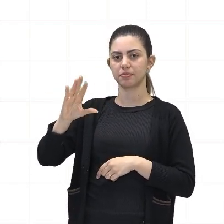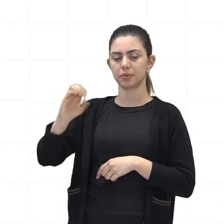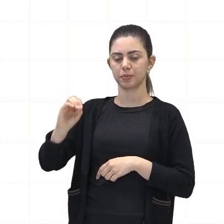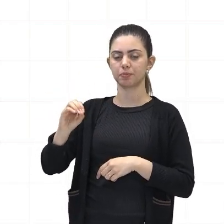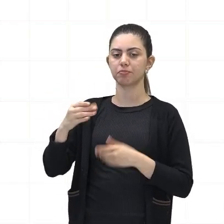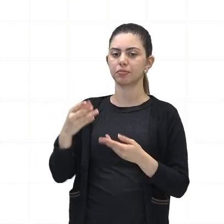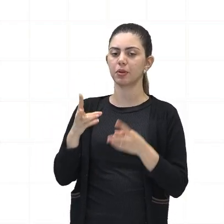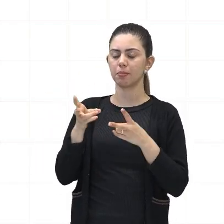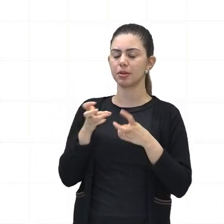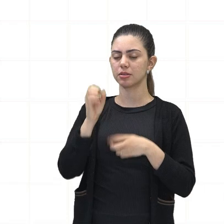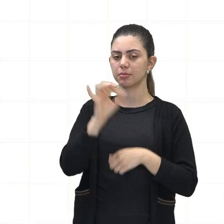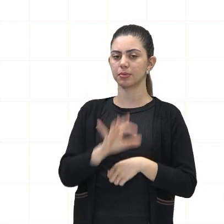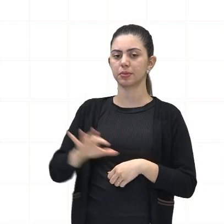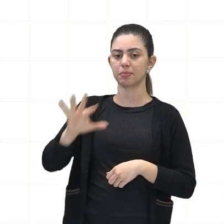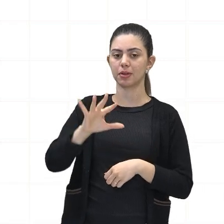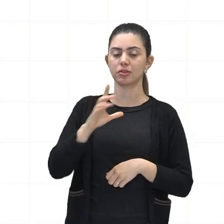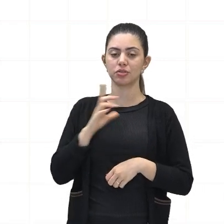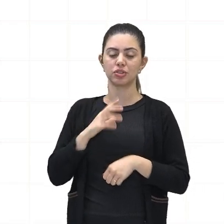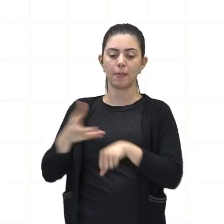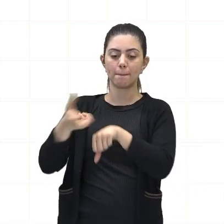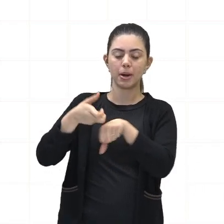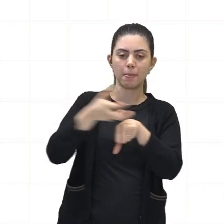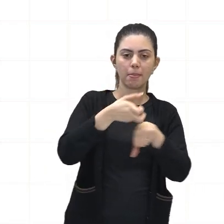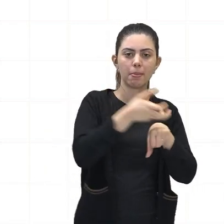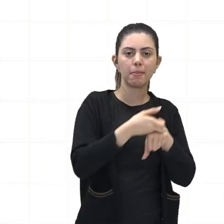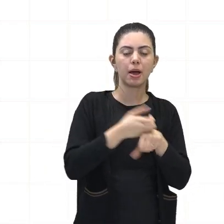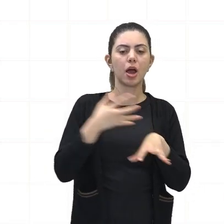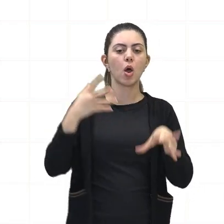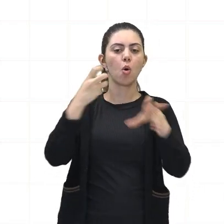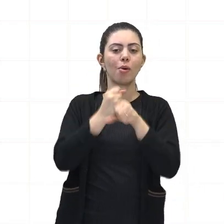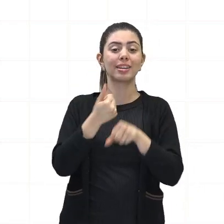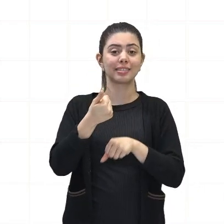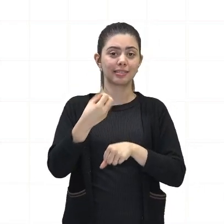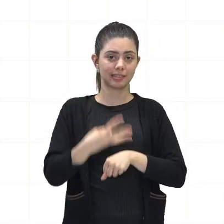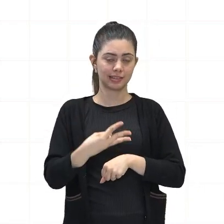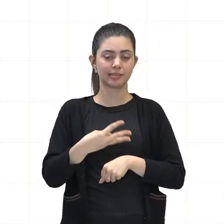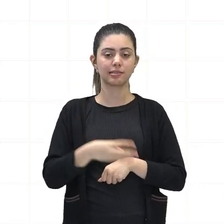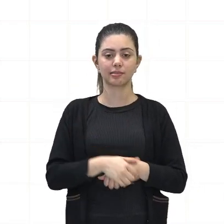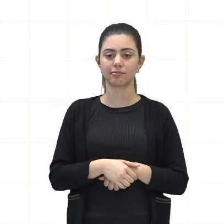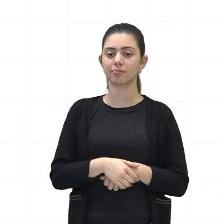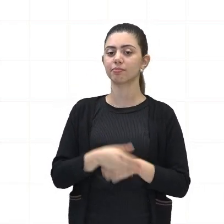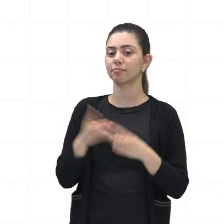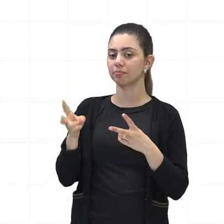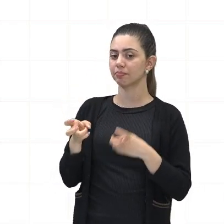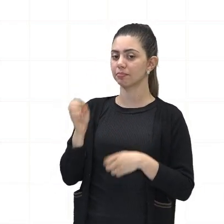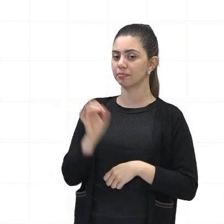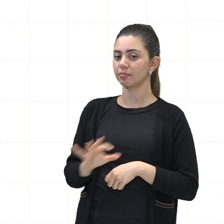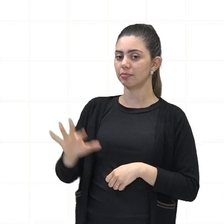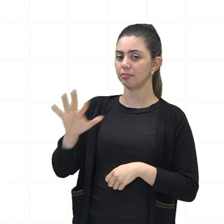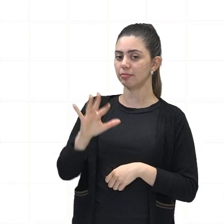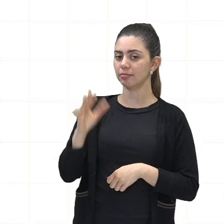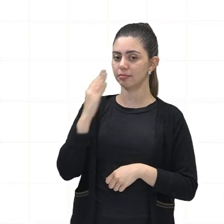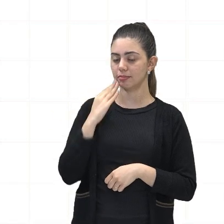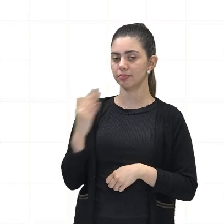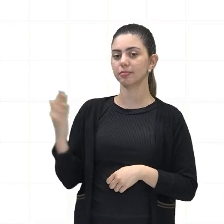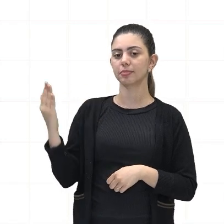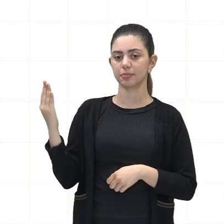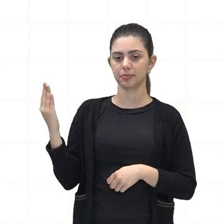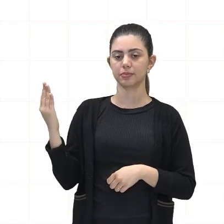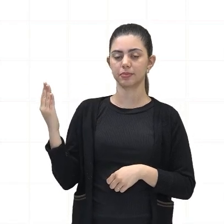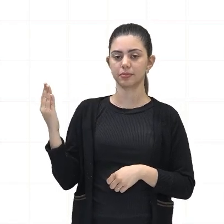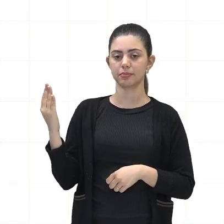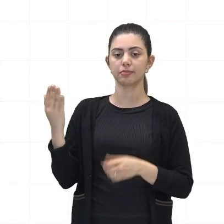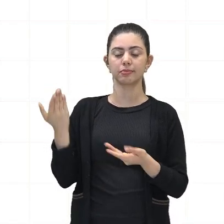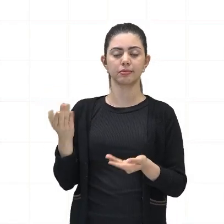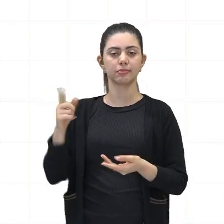13 colônias, as antigas 13 colônias, que é justamente o quê? A localização, né,